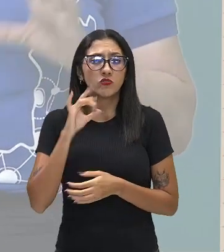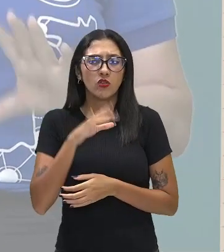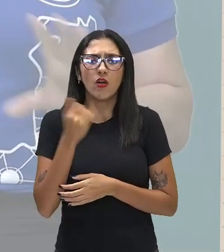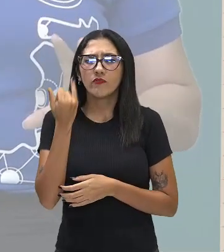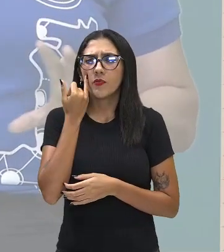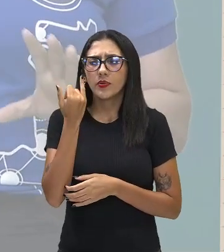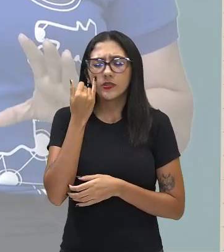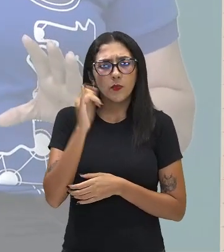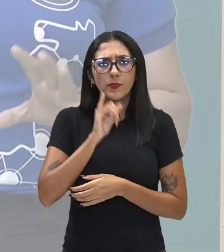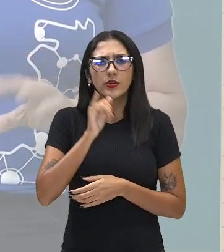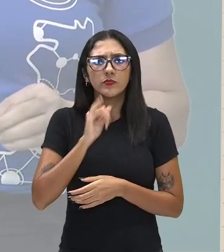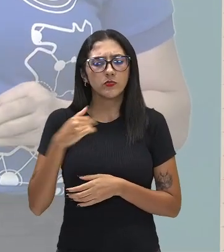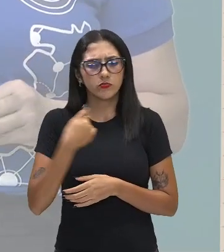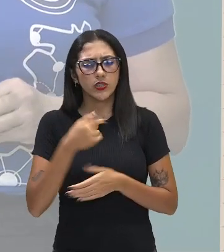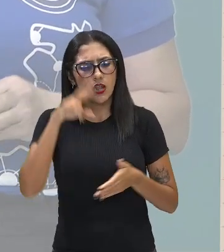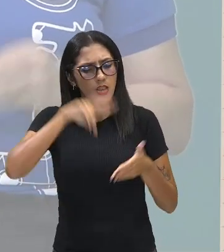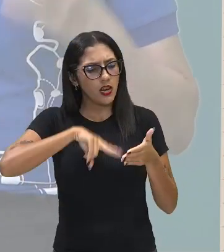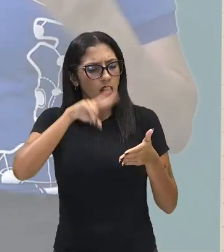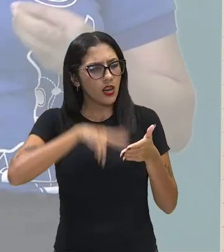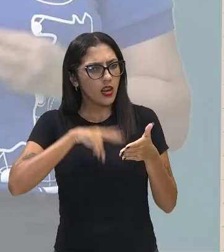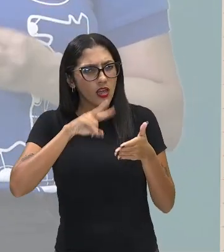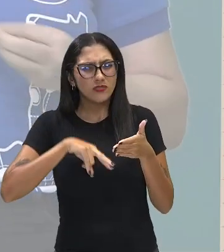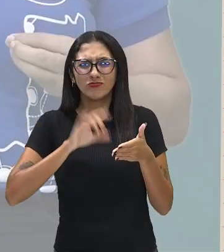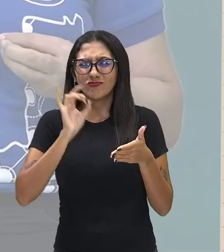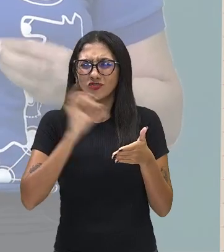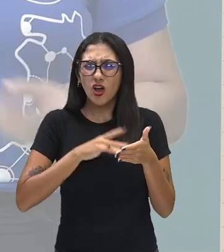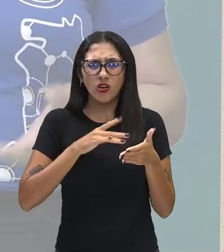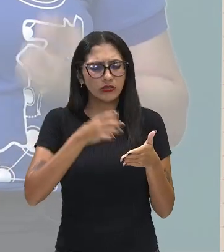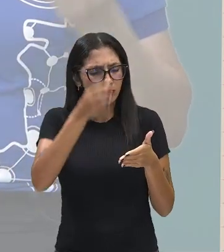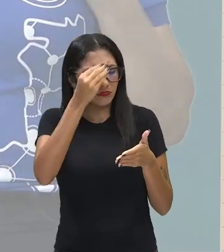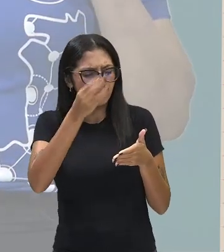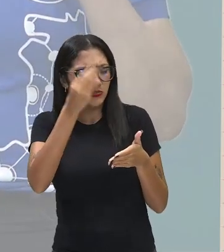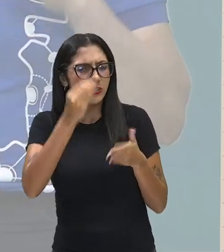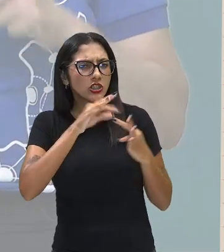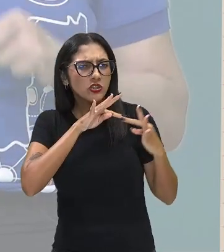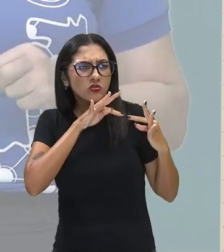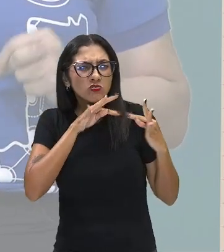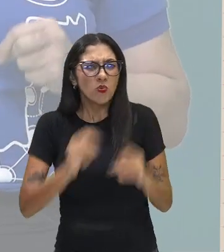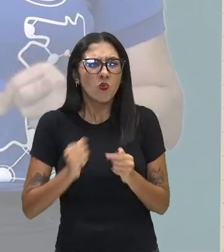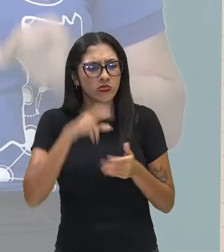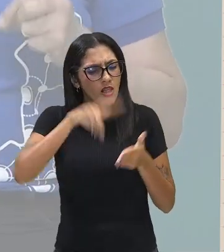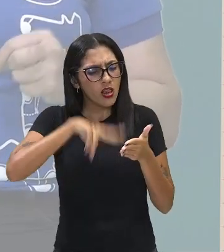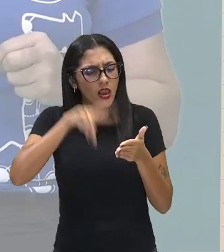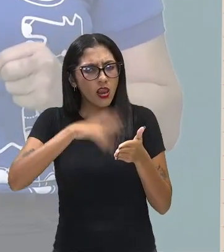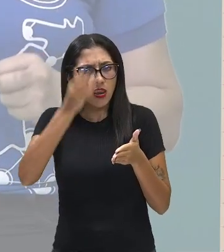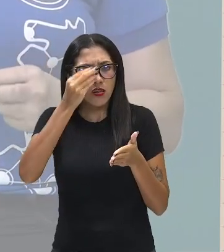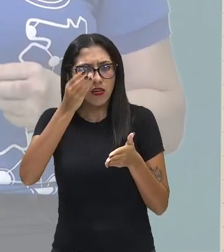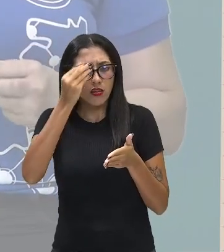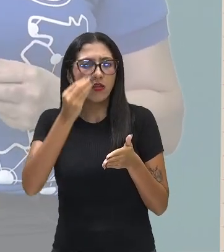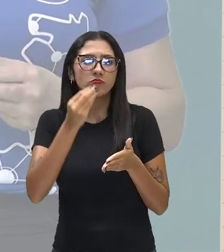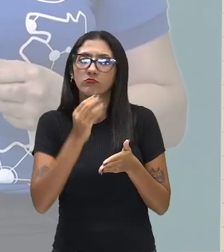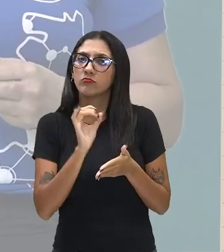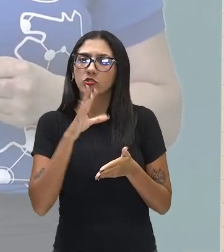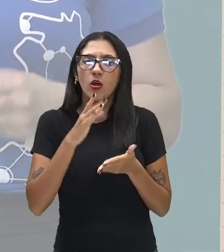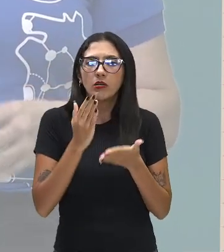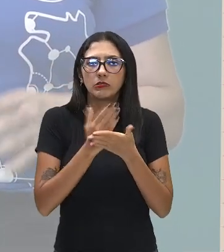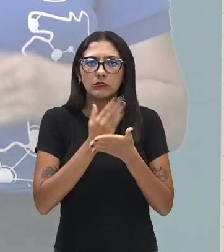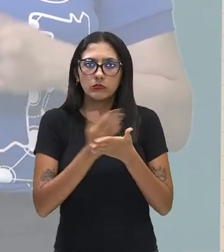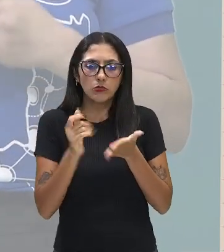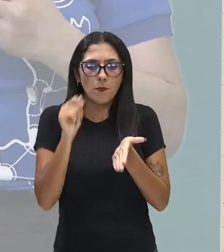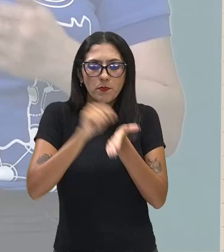leitura fica muito difícil, né, da gente gravar tudo. Então, a gente aprende muito